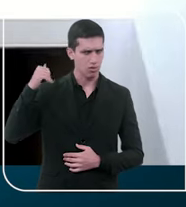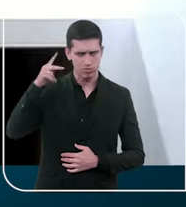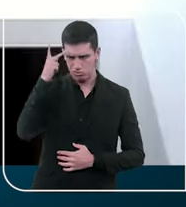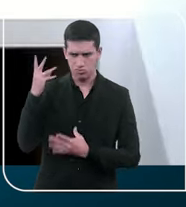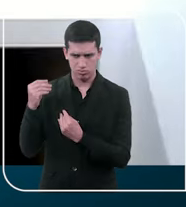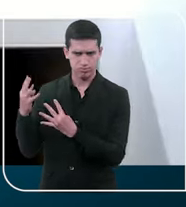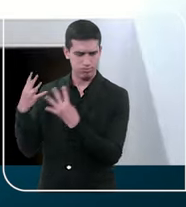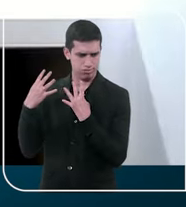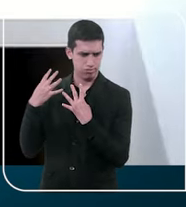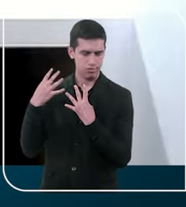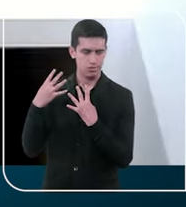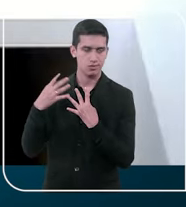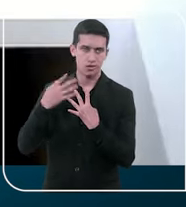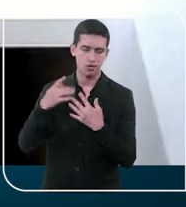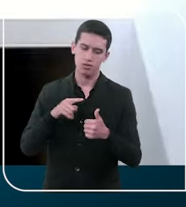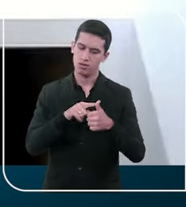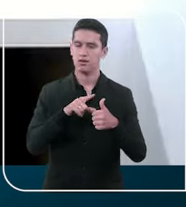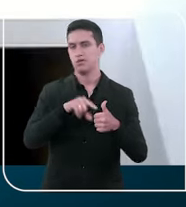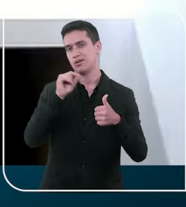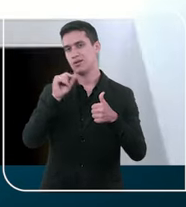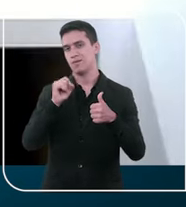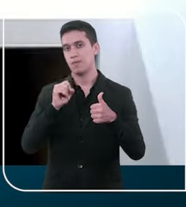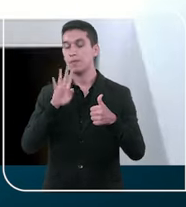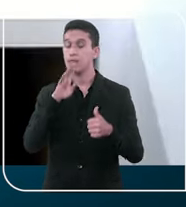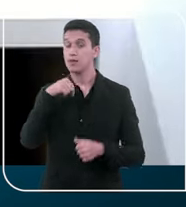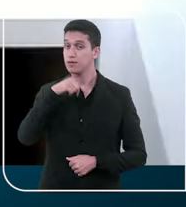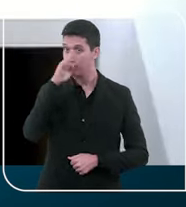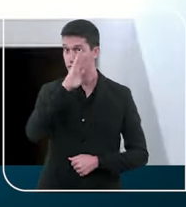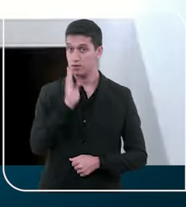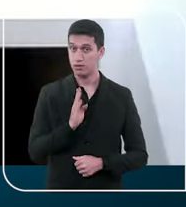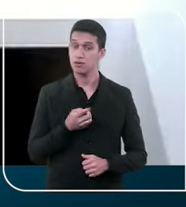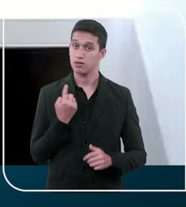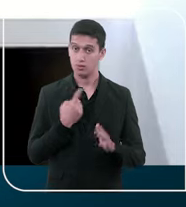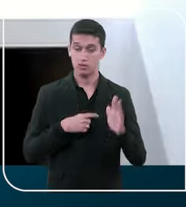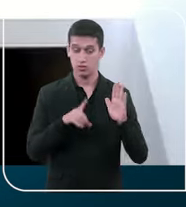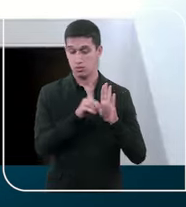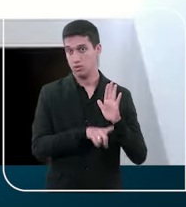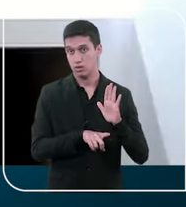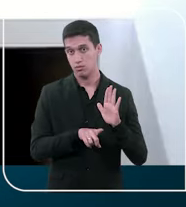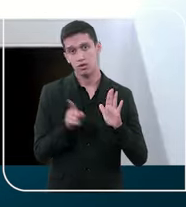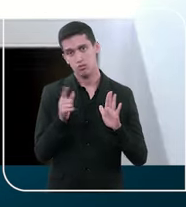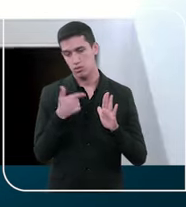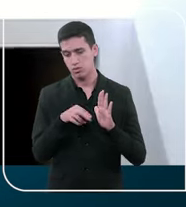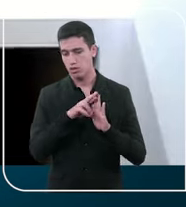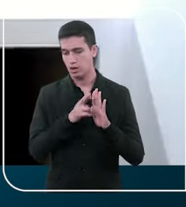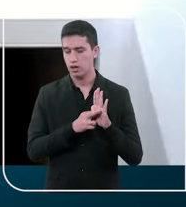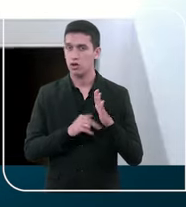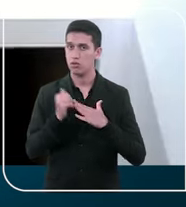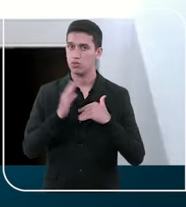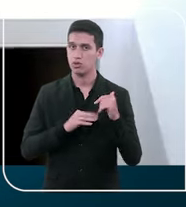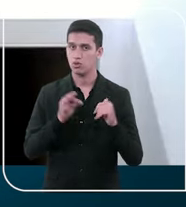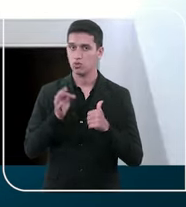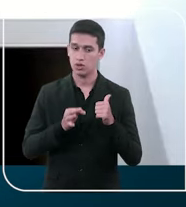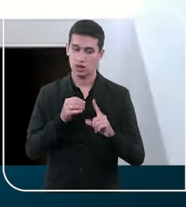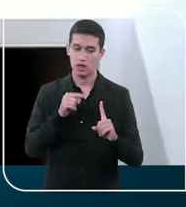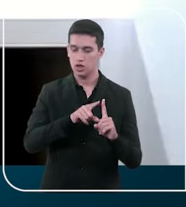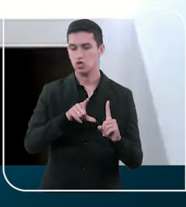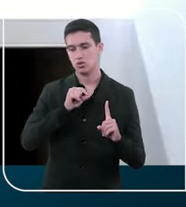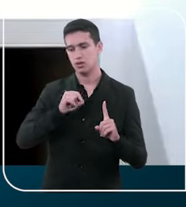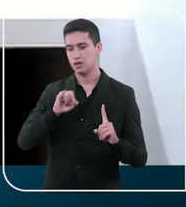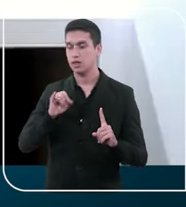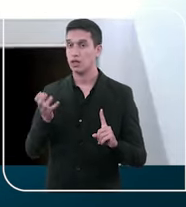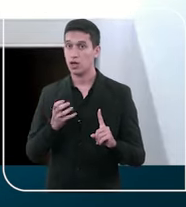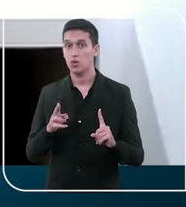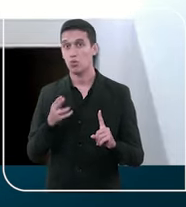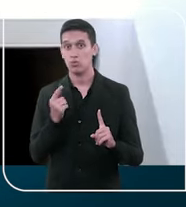na decisão desses jurados. Então, aqui no Brasil, nós temos isso como um direito do acusado, mas é uma regra de competência. Então, ele não escolhe se quer ou